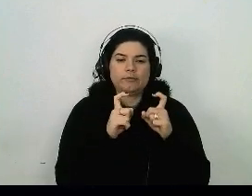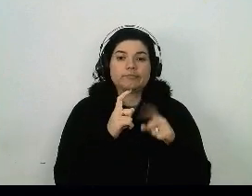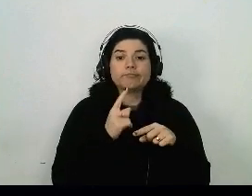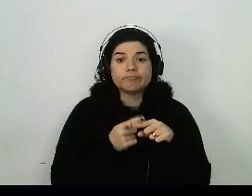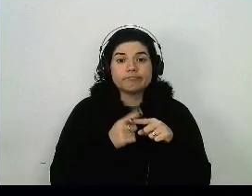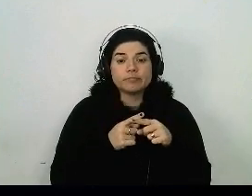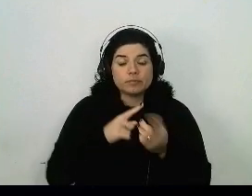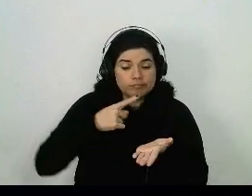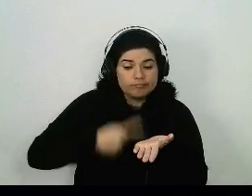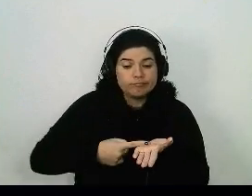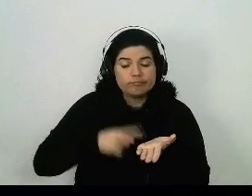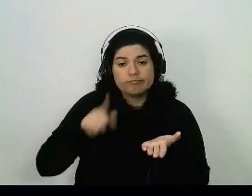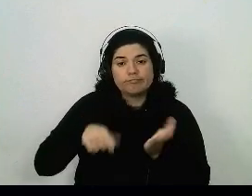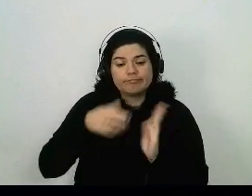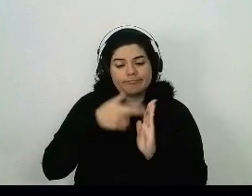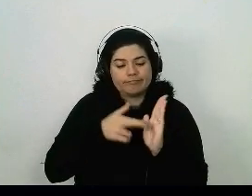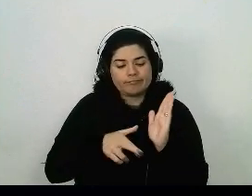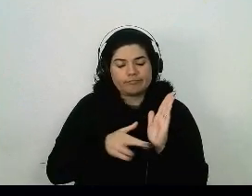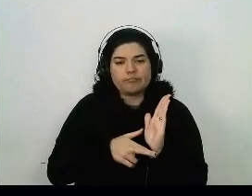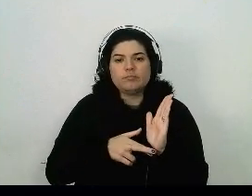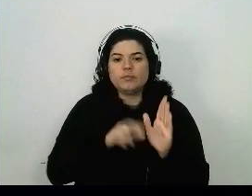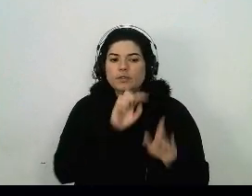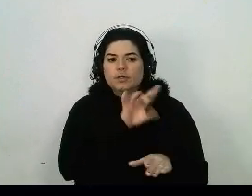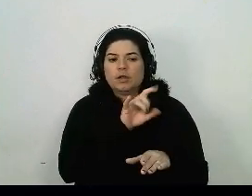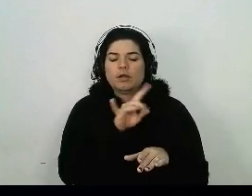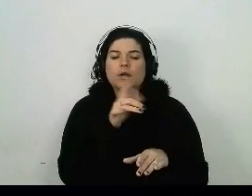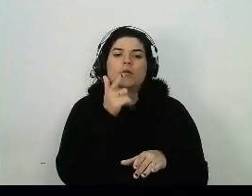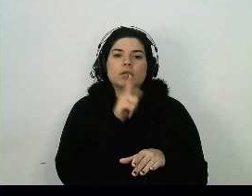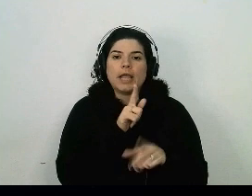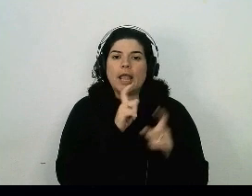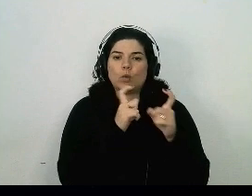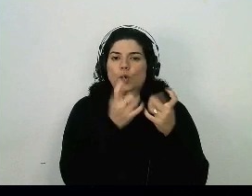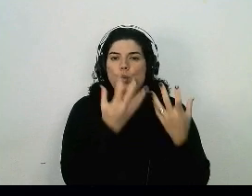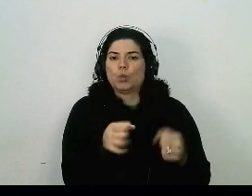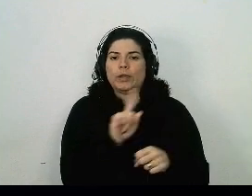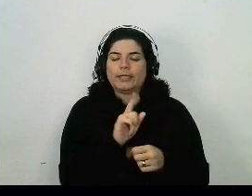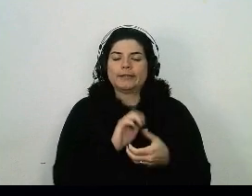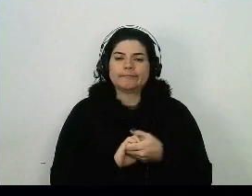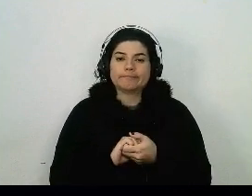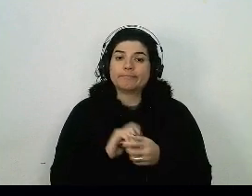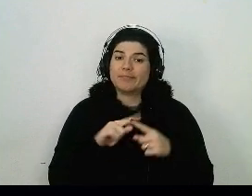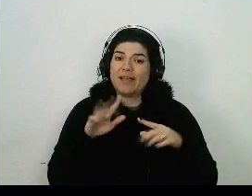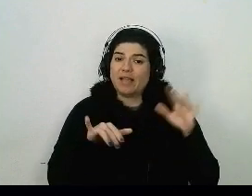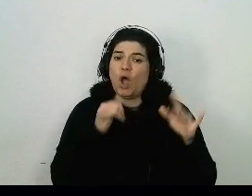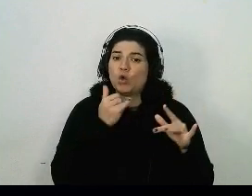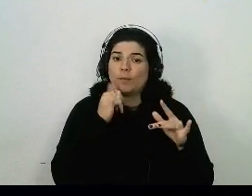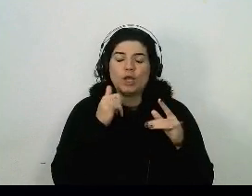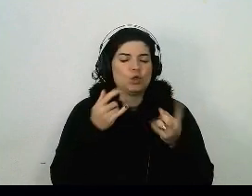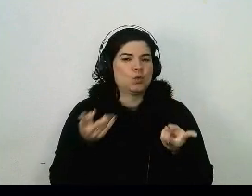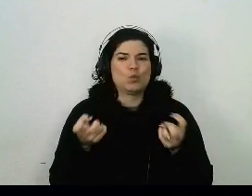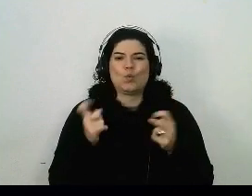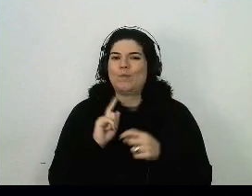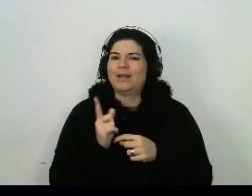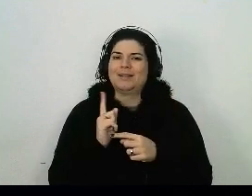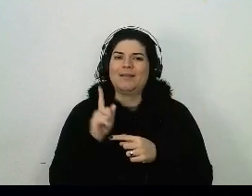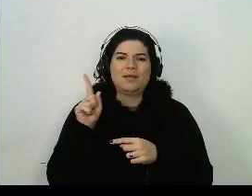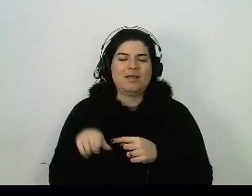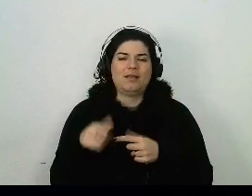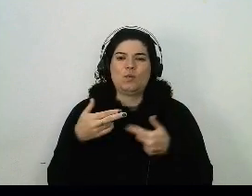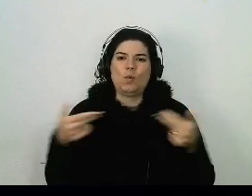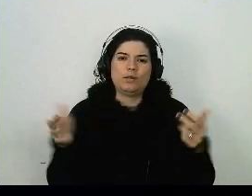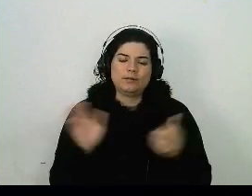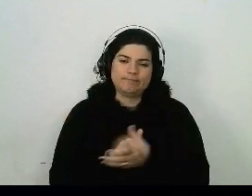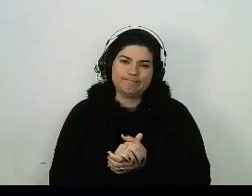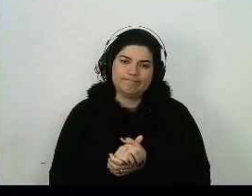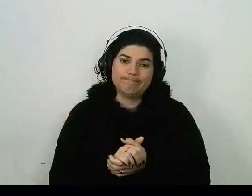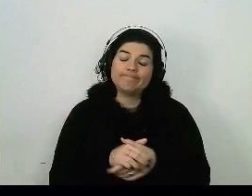uma regra lá para recusar automaticamente reunião mas quando a gente tá no automático a gente não percebe esse tipo de coisa e é